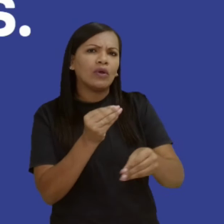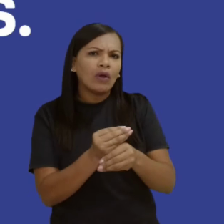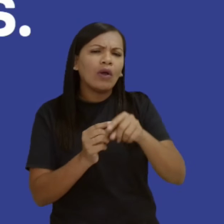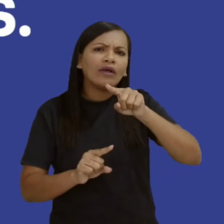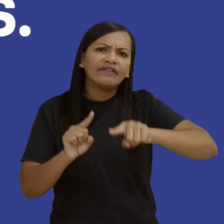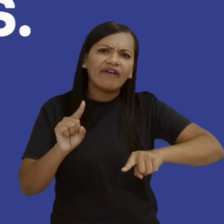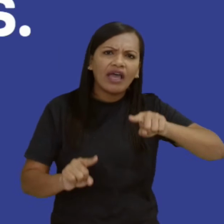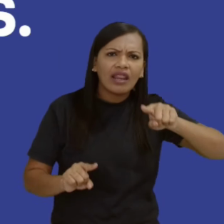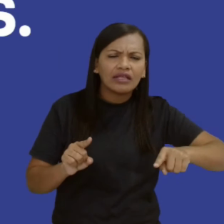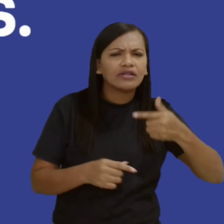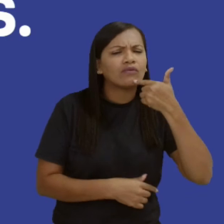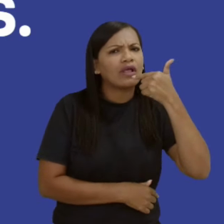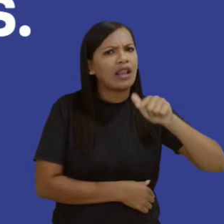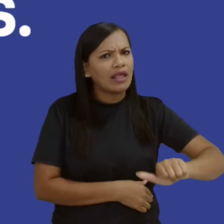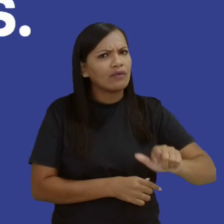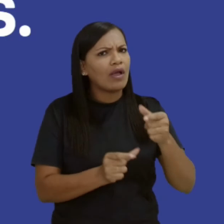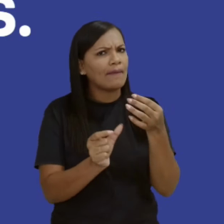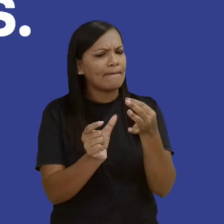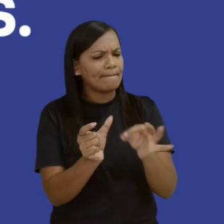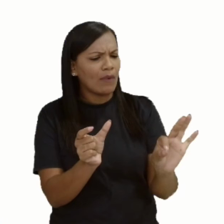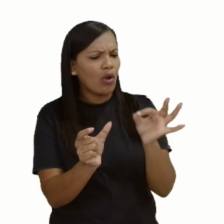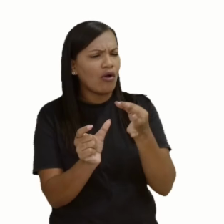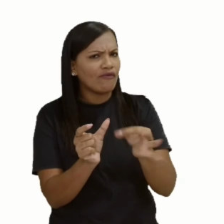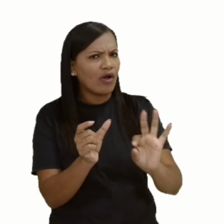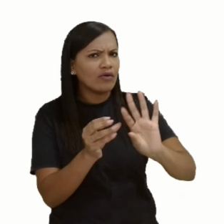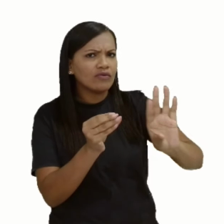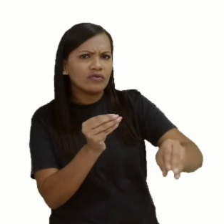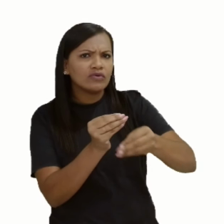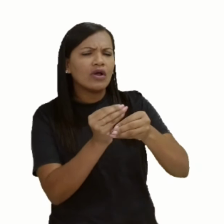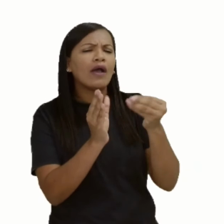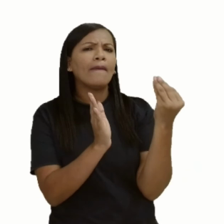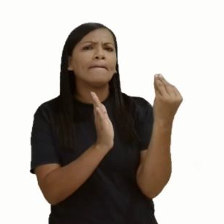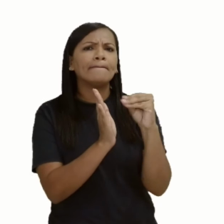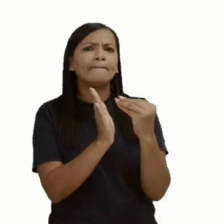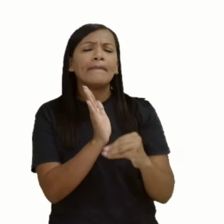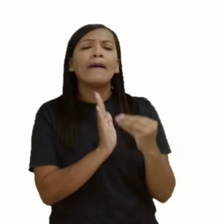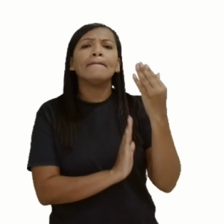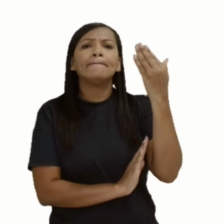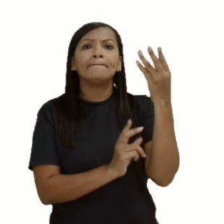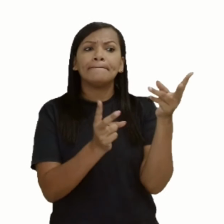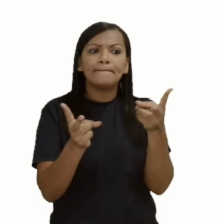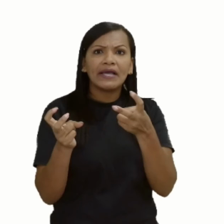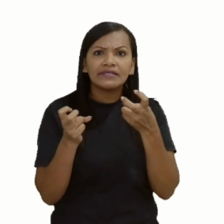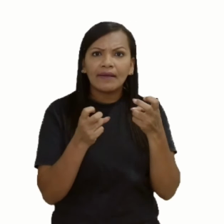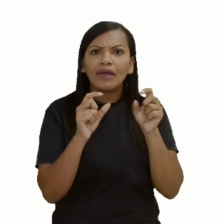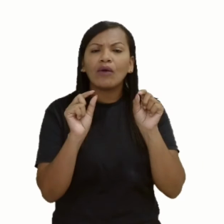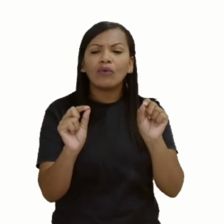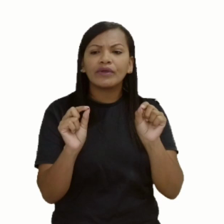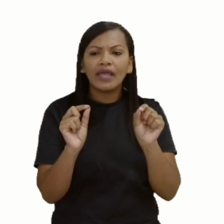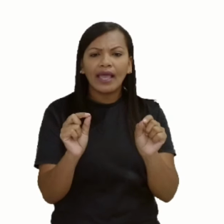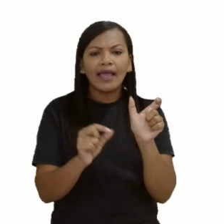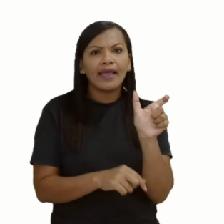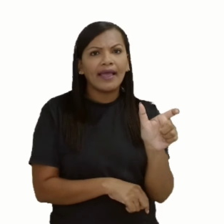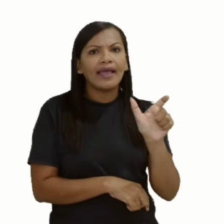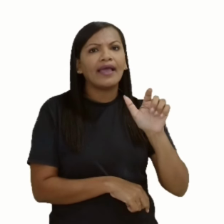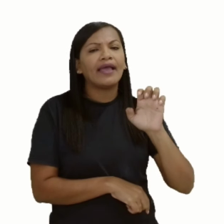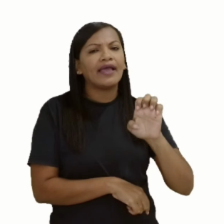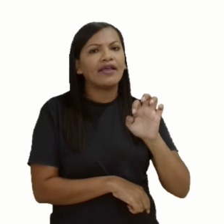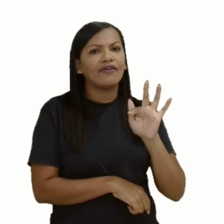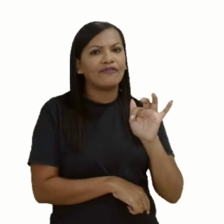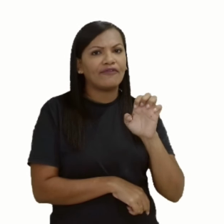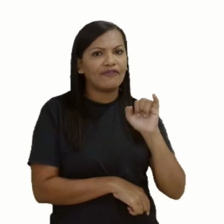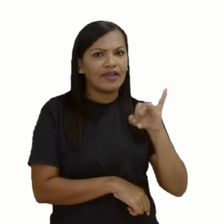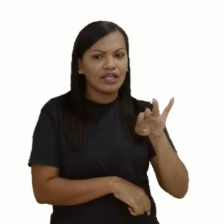e morfossintáticos. Nada mais é do que a gente perceber o que é efeito, o que é efeito